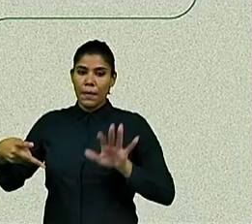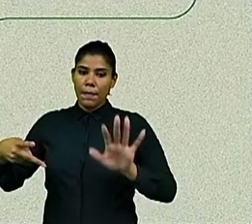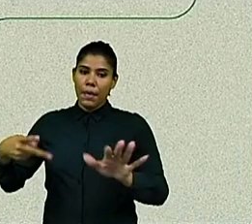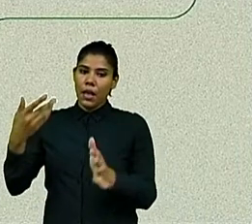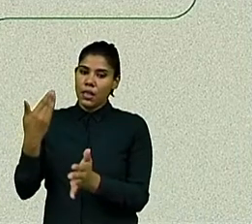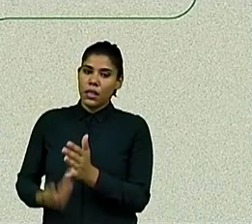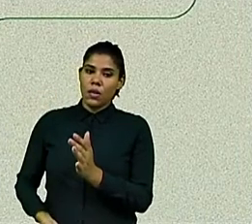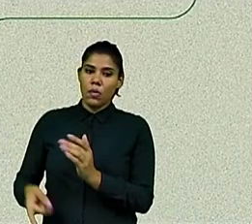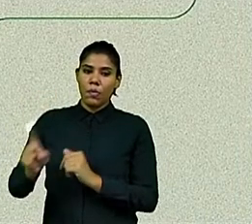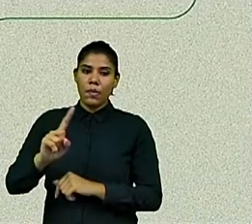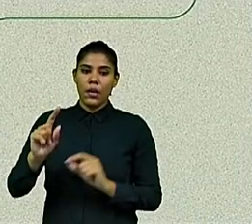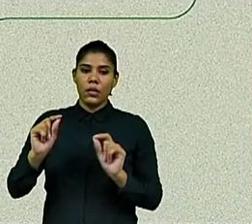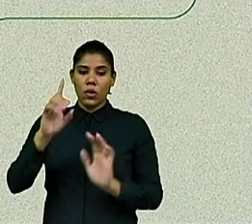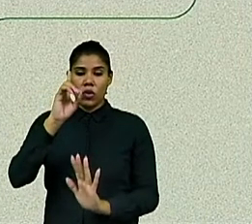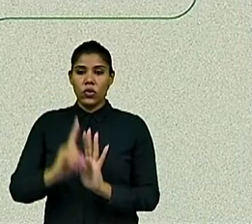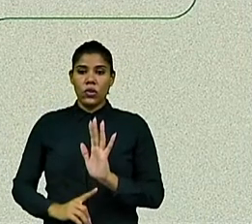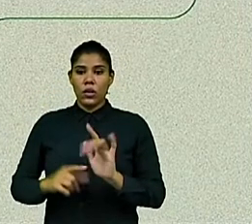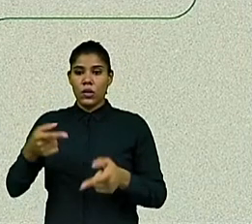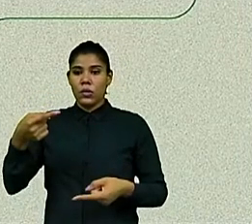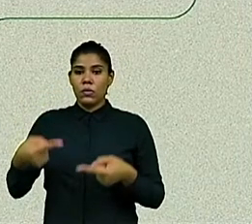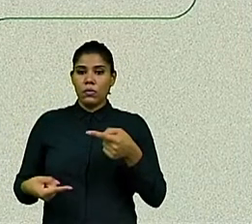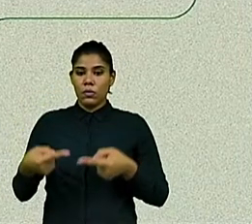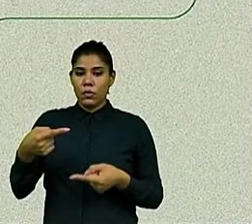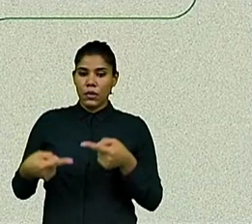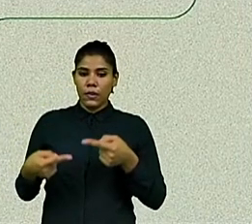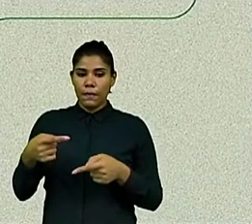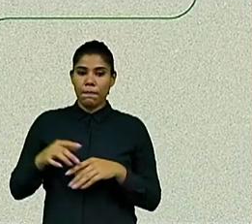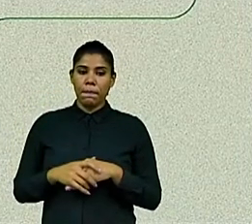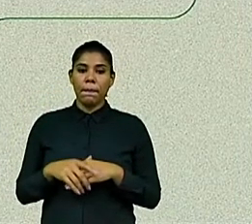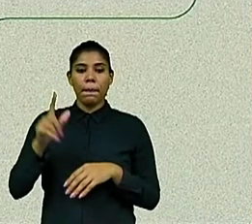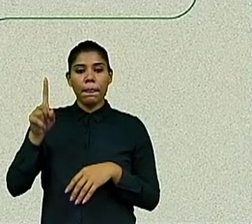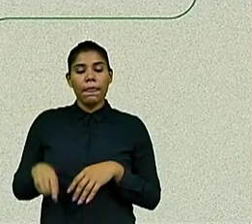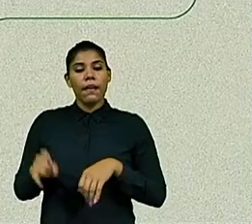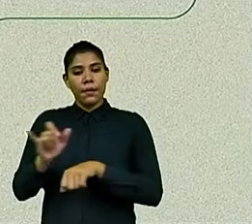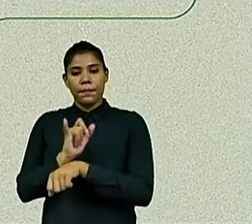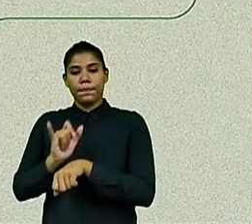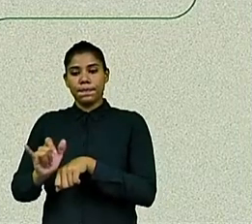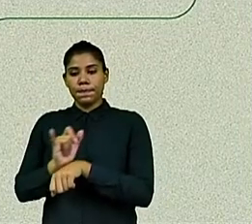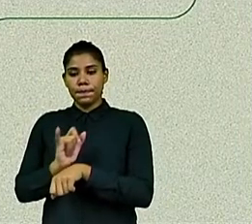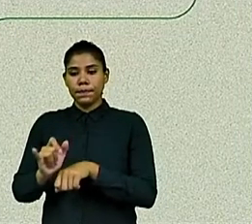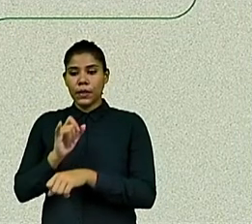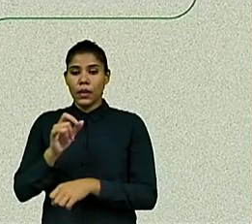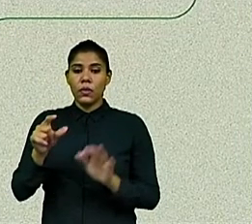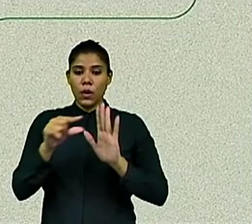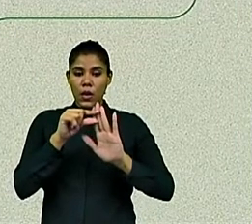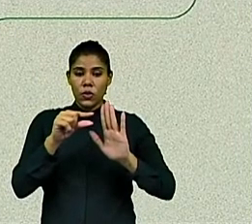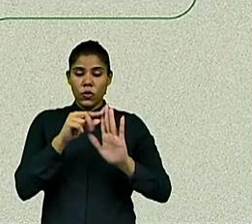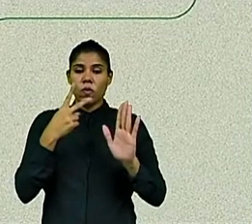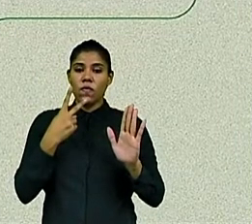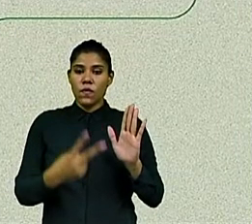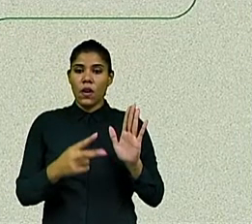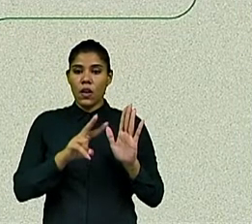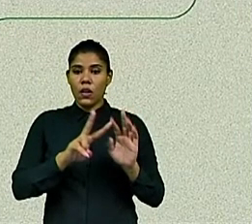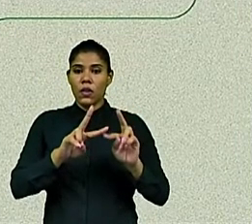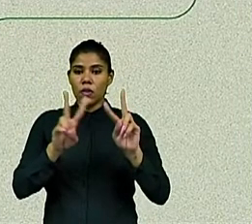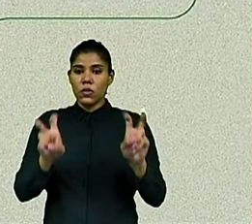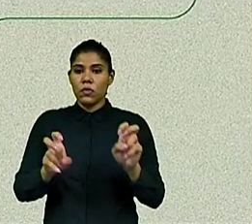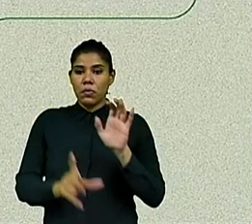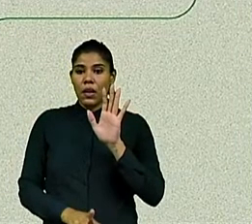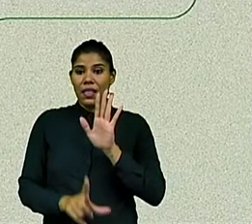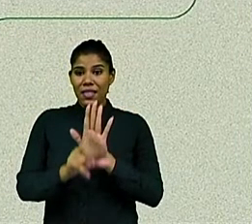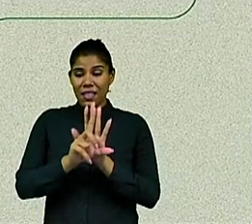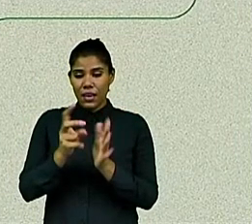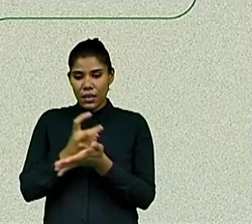direitos políticos e aí foi uma brecha encontrada na Constituição no artigo que fala né sobre a lei do impeachment